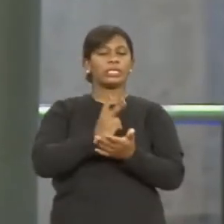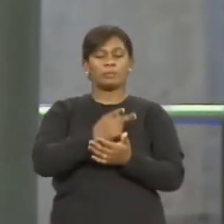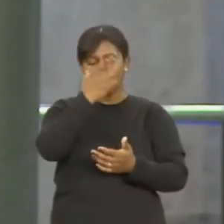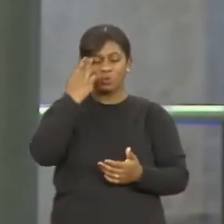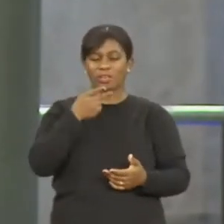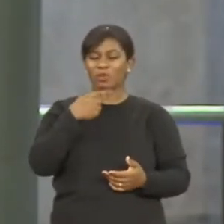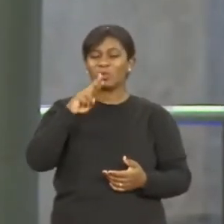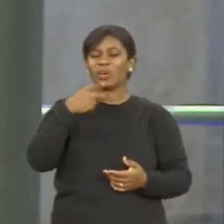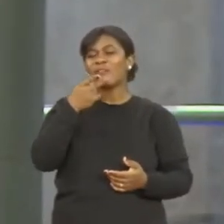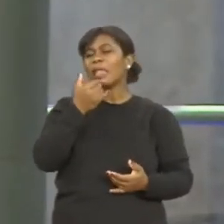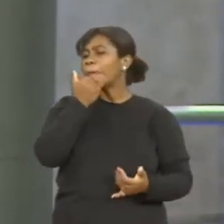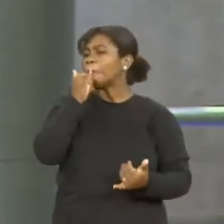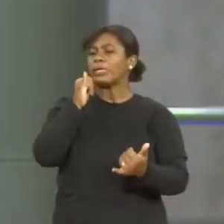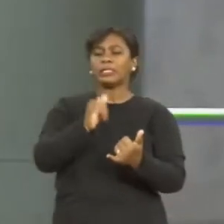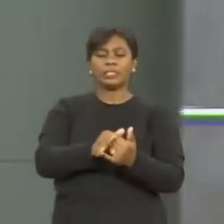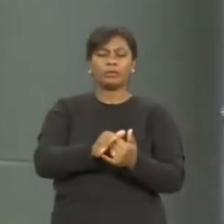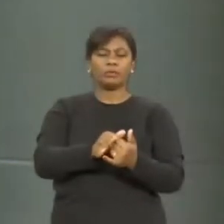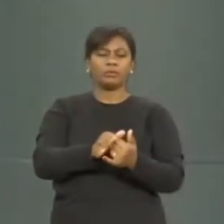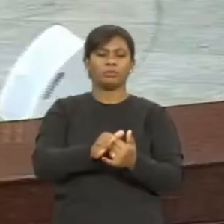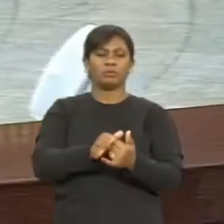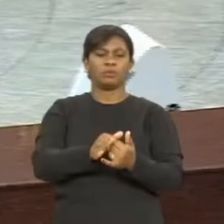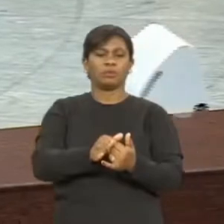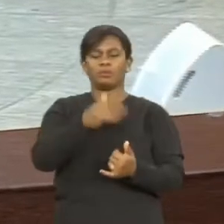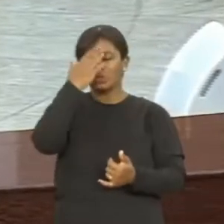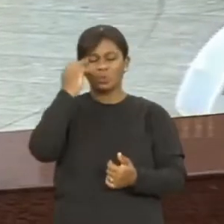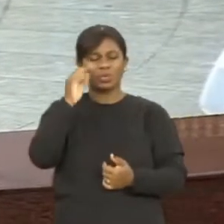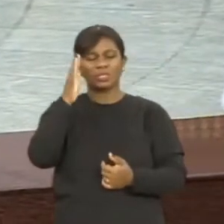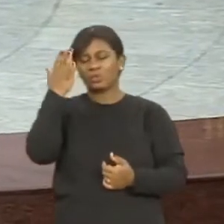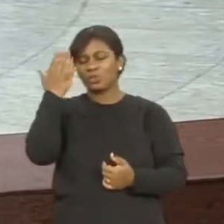reconhecer o quanto elas precisam se esvaziar.